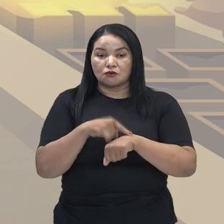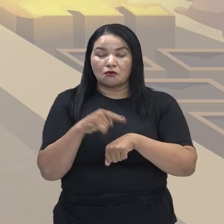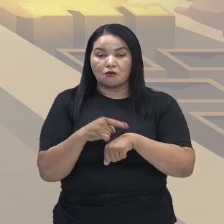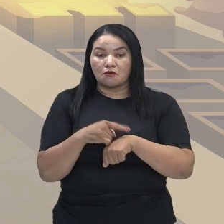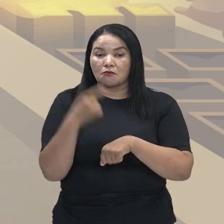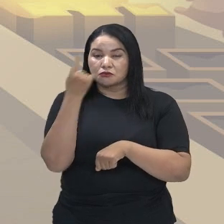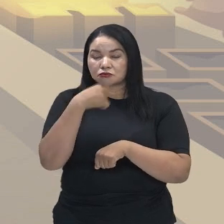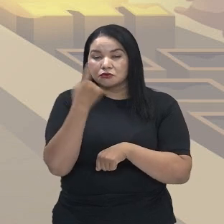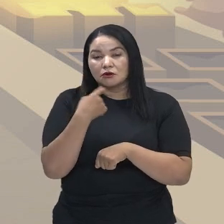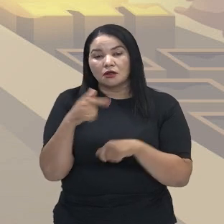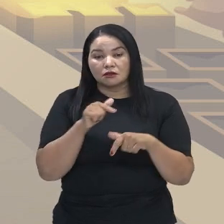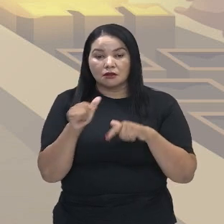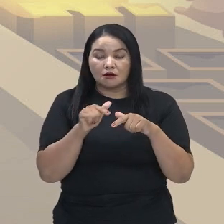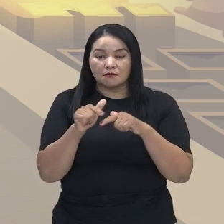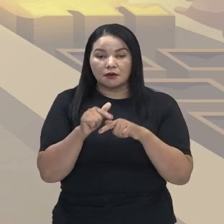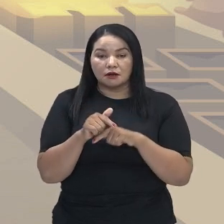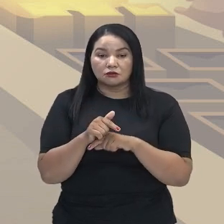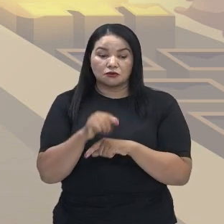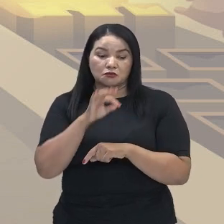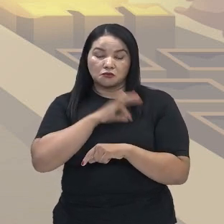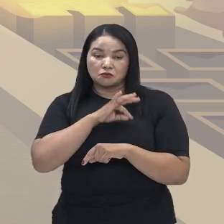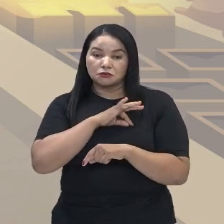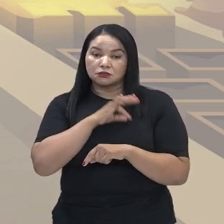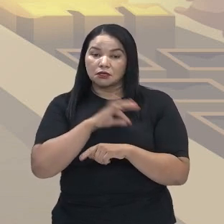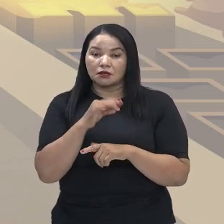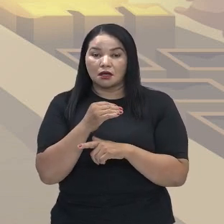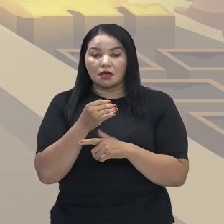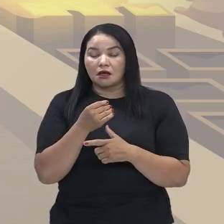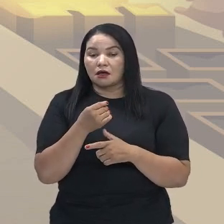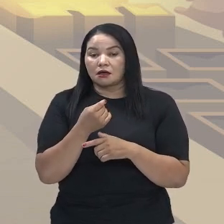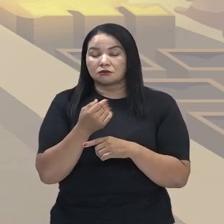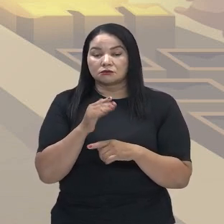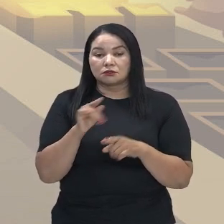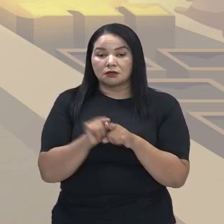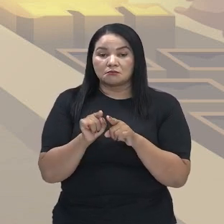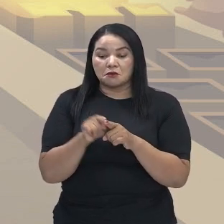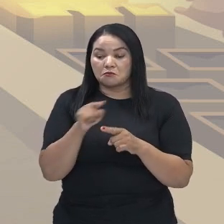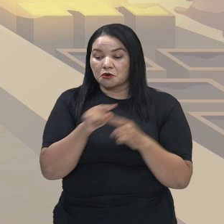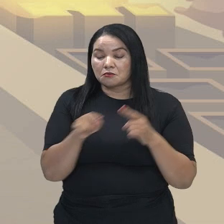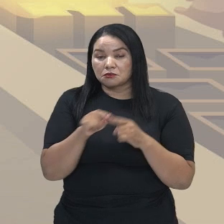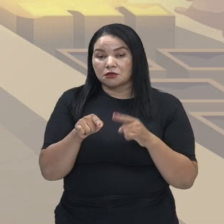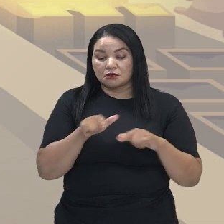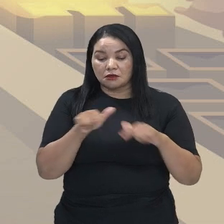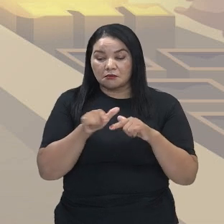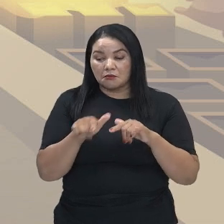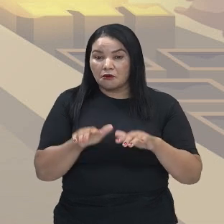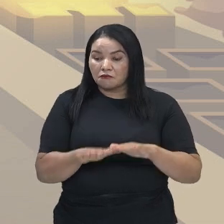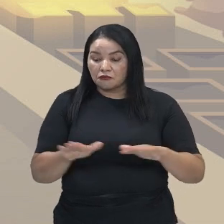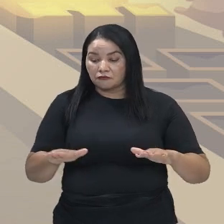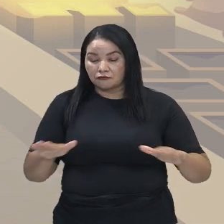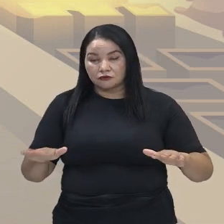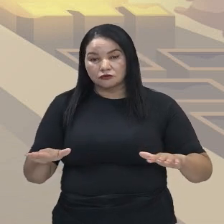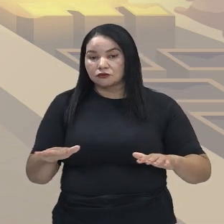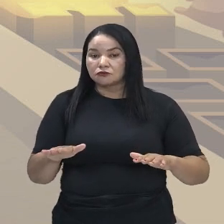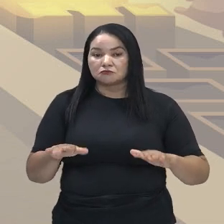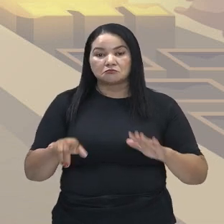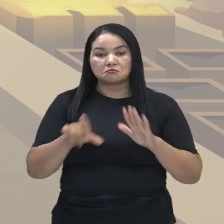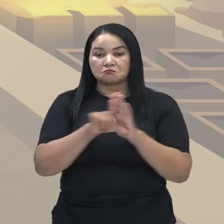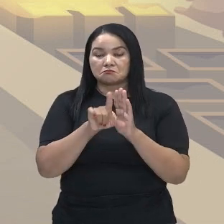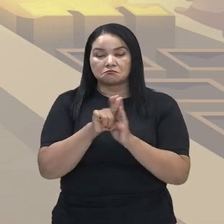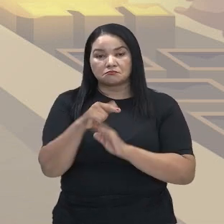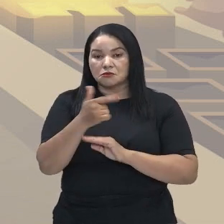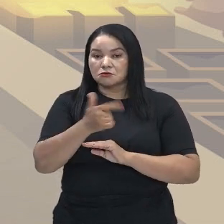garantisse um salário mínimo, que proibisse a exploração do trabalho infantil, sobretudo. Então, eles